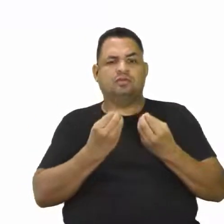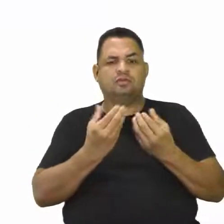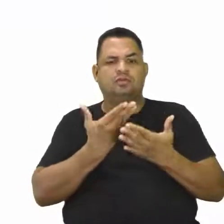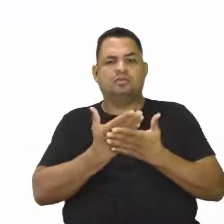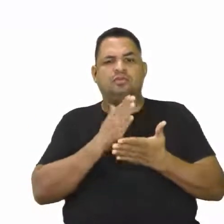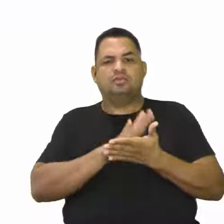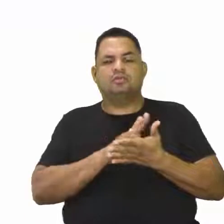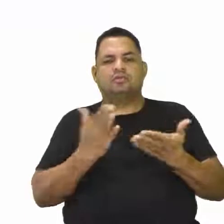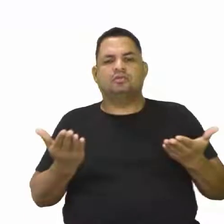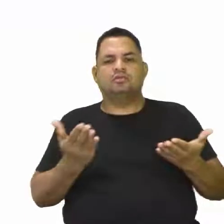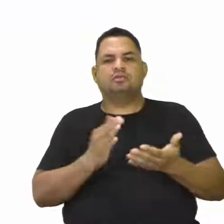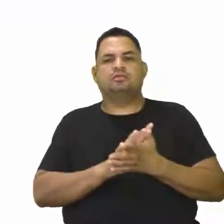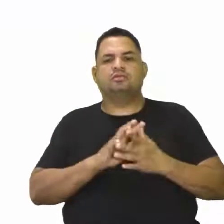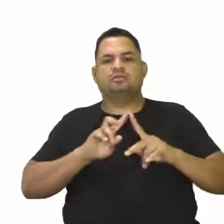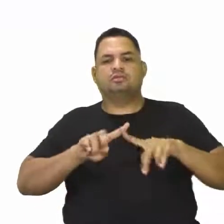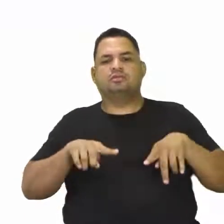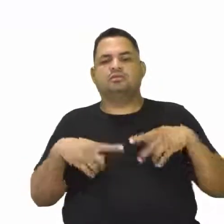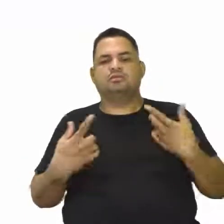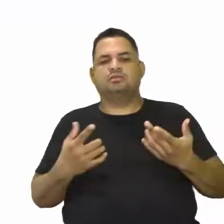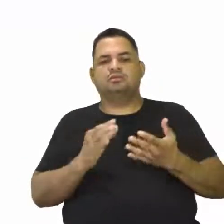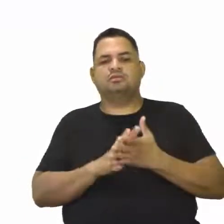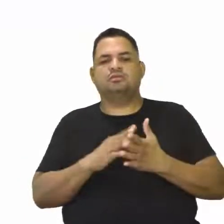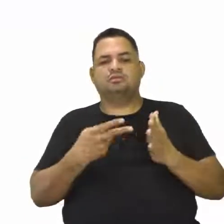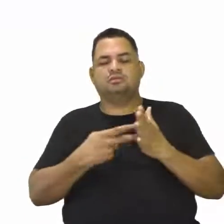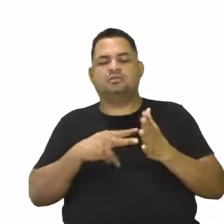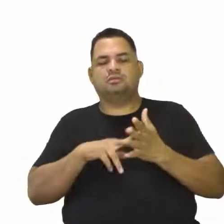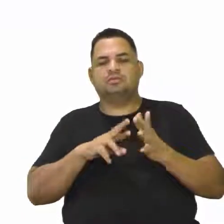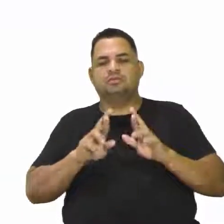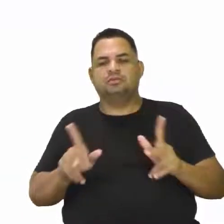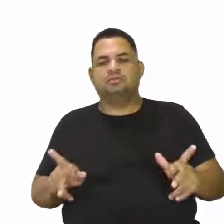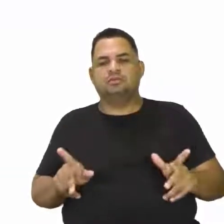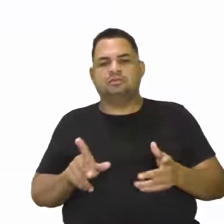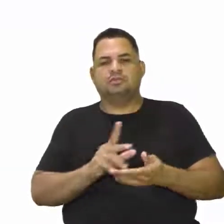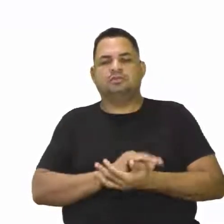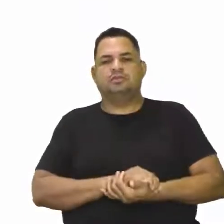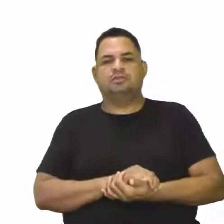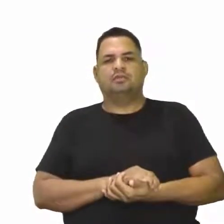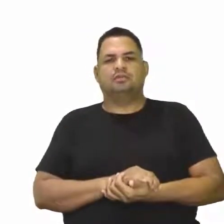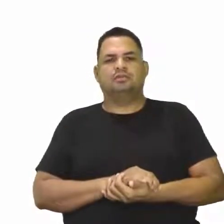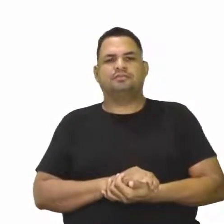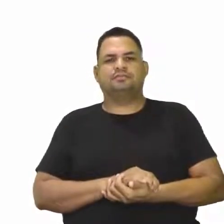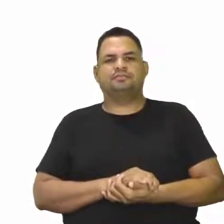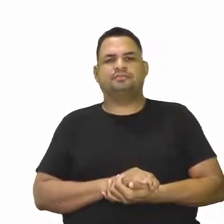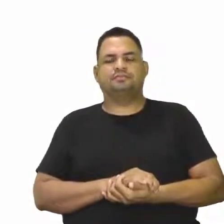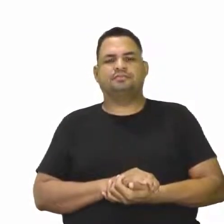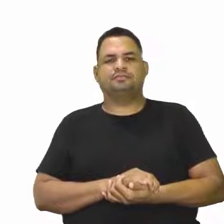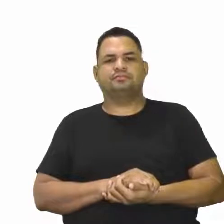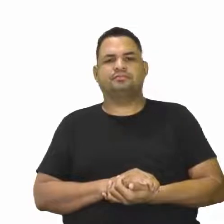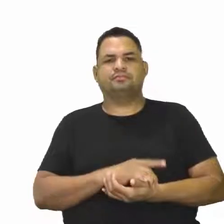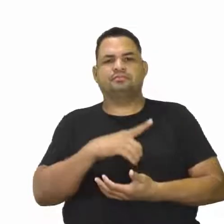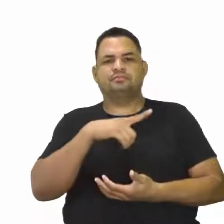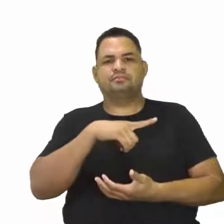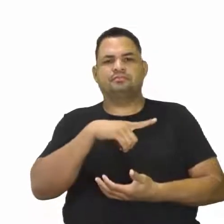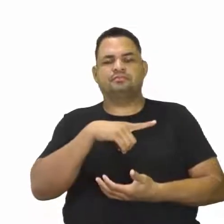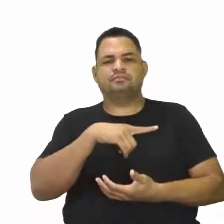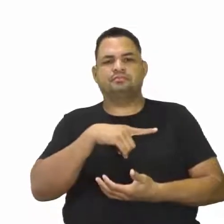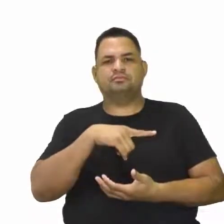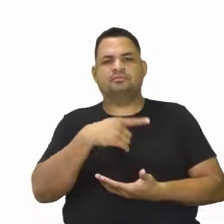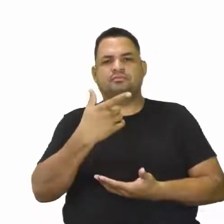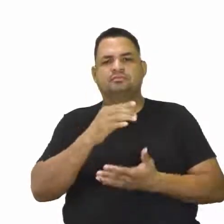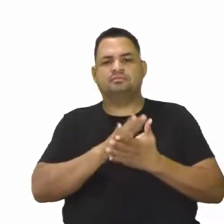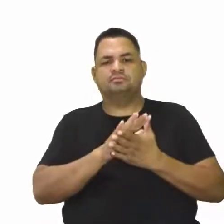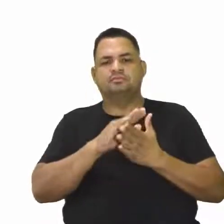mesma forma, mas o sentido é diferente. Isso. Então vocês têm também uma listinha com